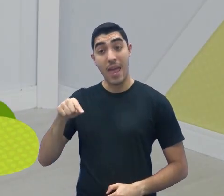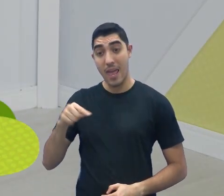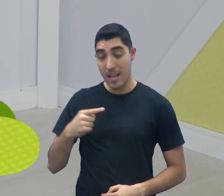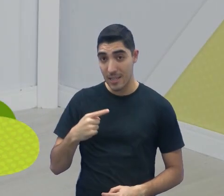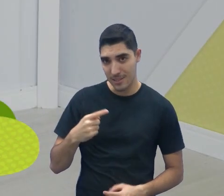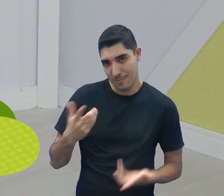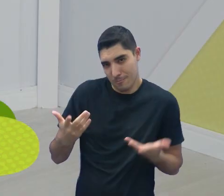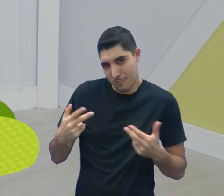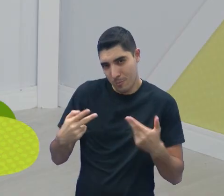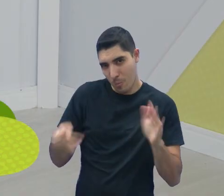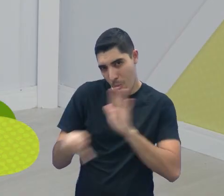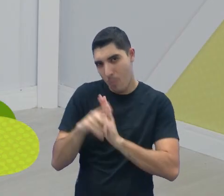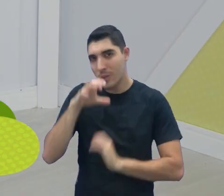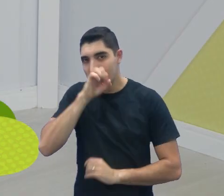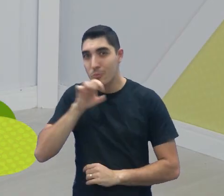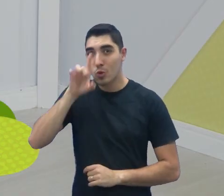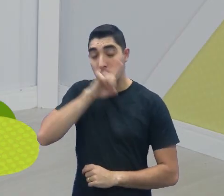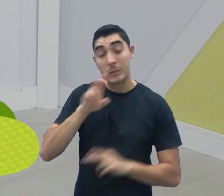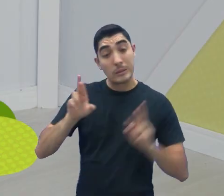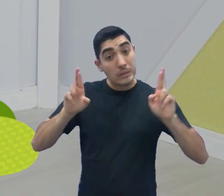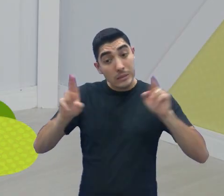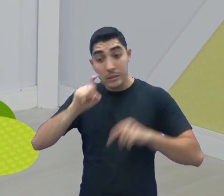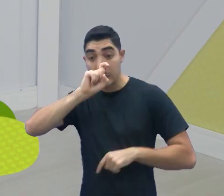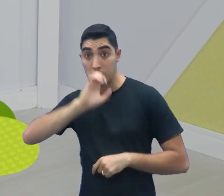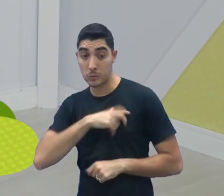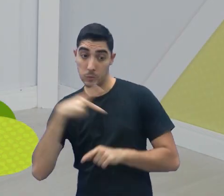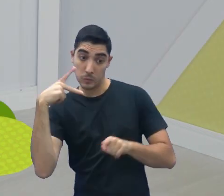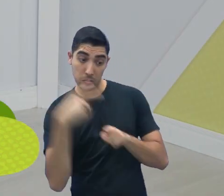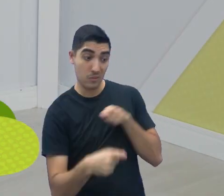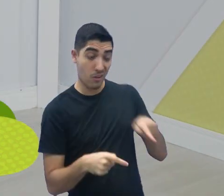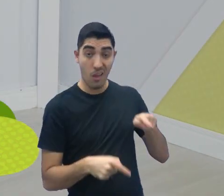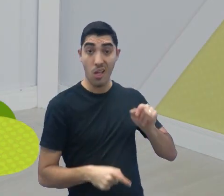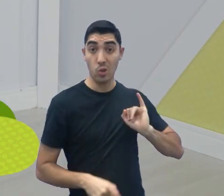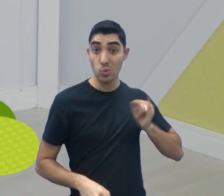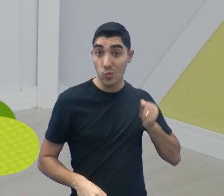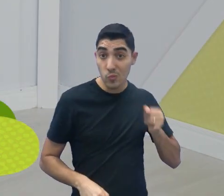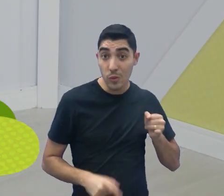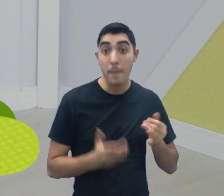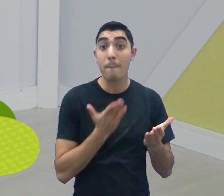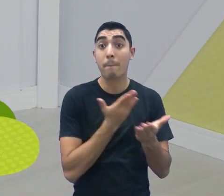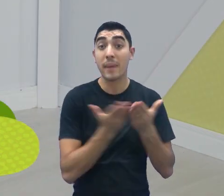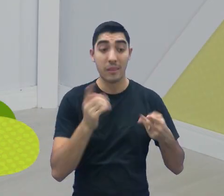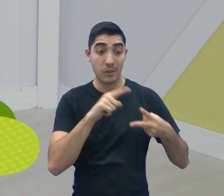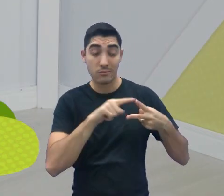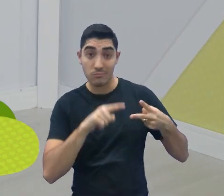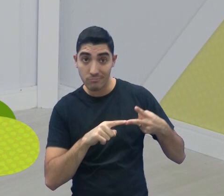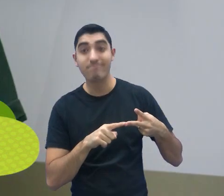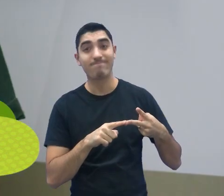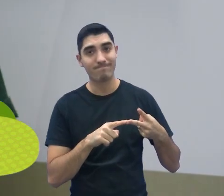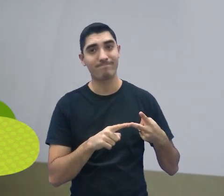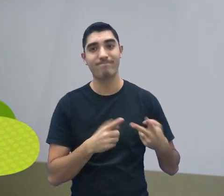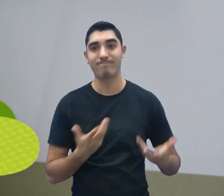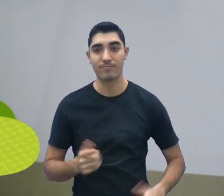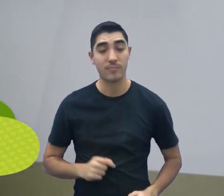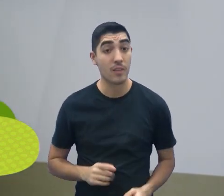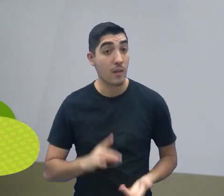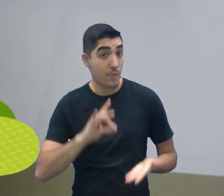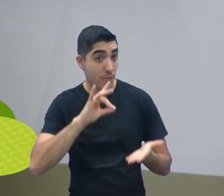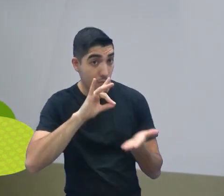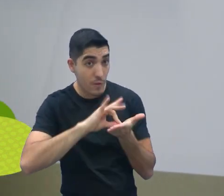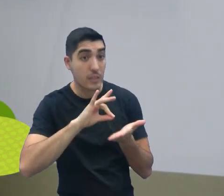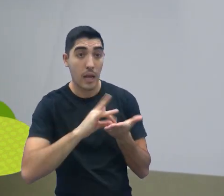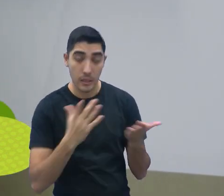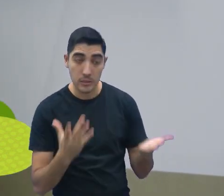boa apresentação da equipe do São José. Afinal de contas, o Juventus ainda não venceu na competição e foi goleado na última rodada, João. É verdade, Vieira. Como o Marelli mesmo disse,